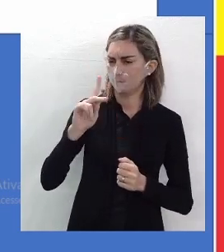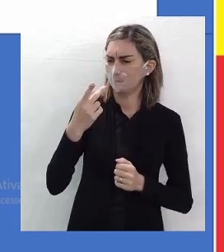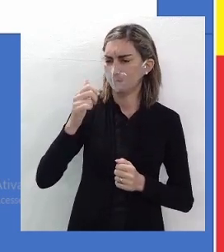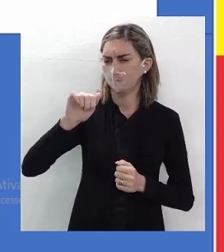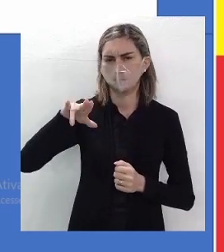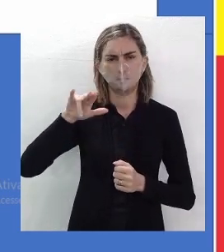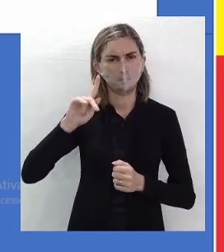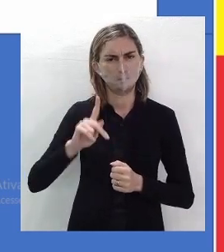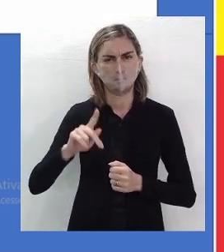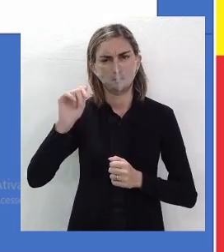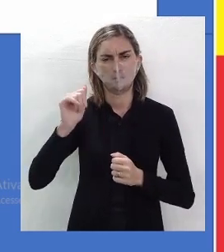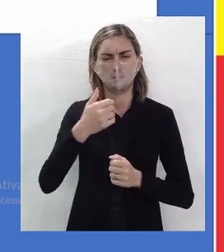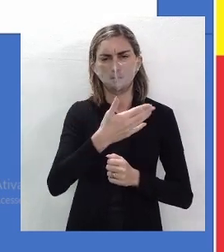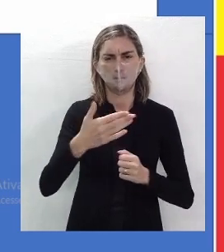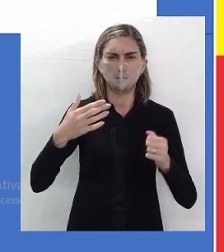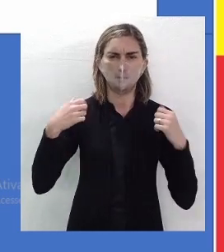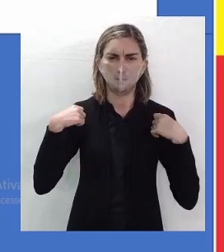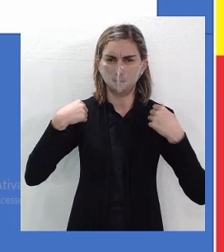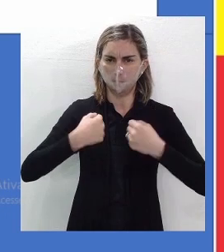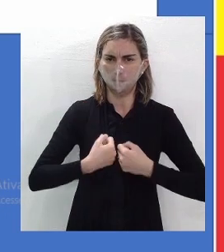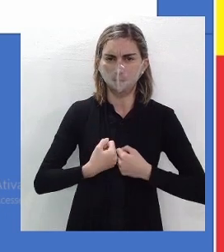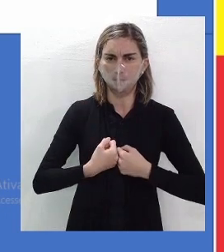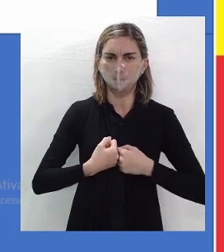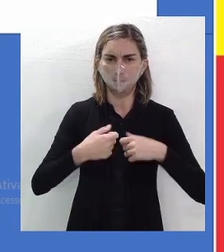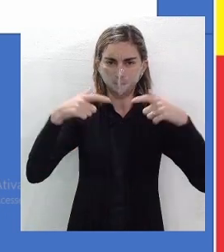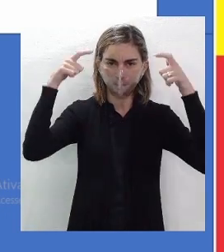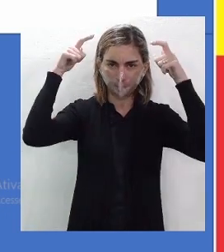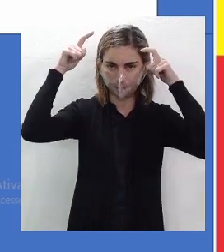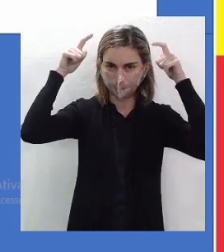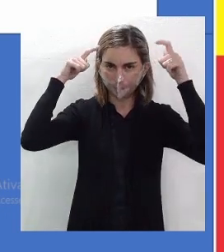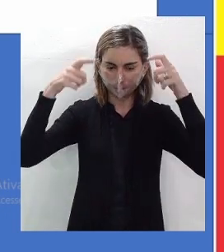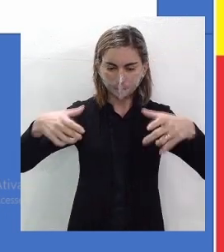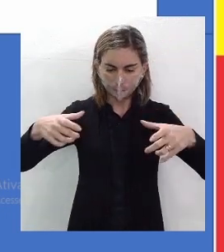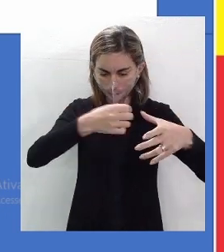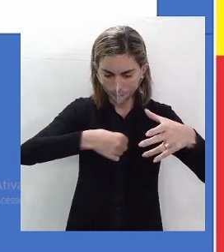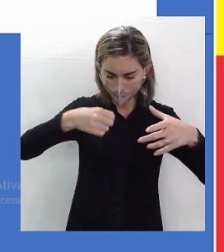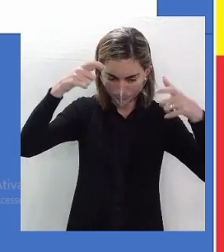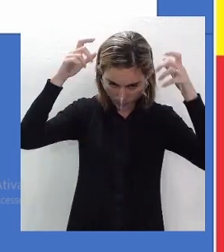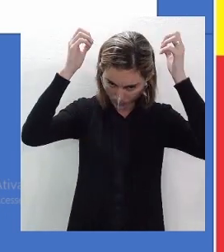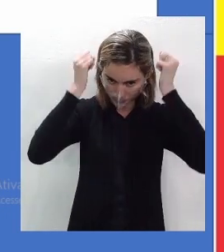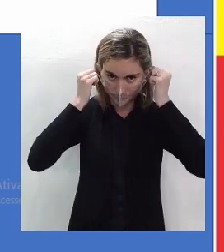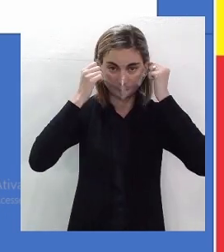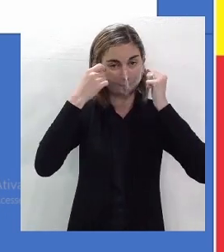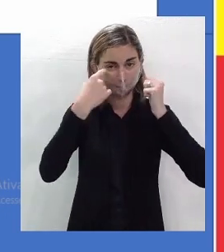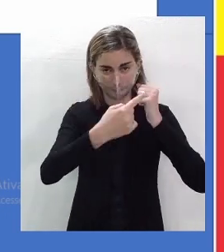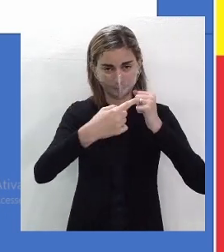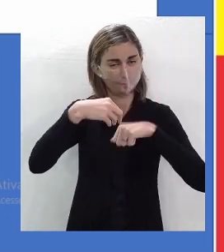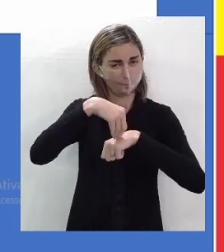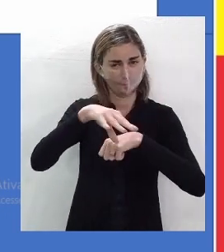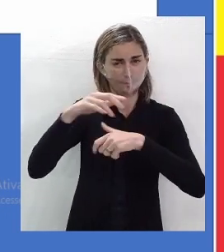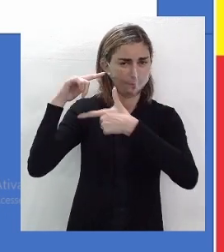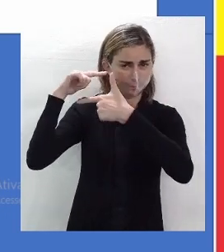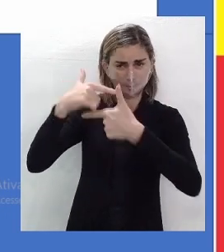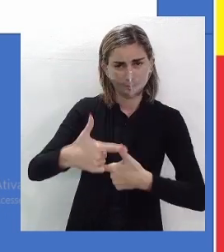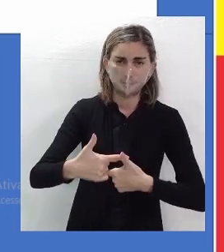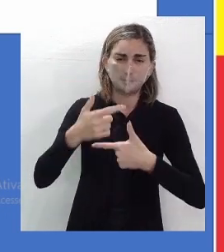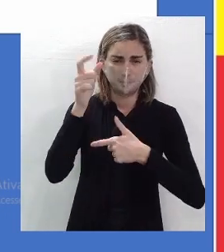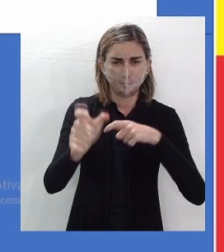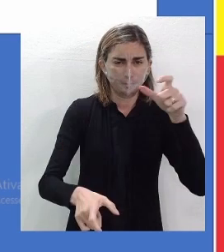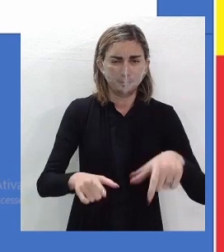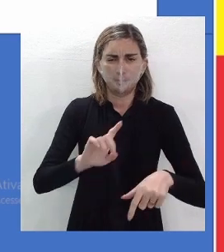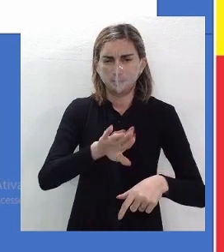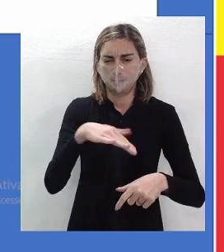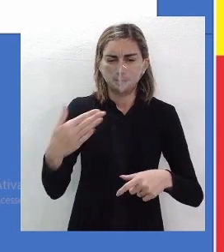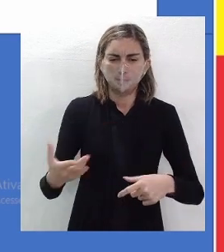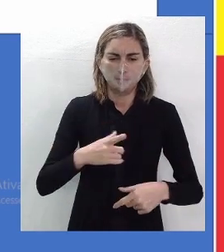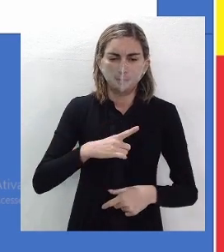Menino Maluquinho, uma capa com, não é, essa panela na cabeça aí que vocês veem, que é tradicional do personagem. E logo ao